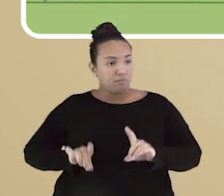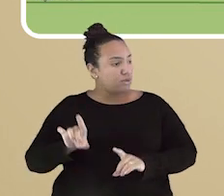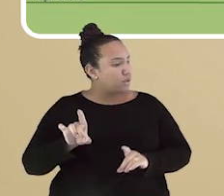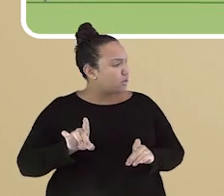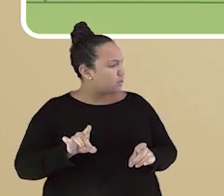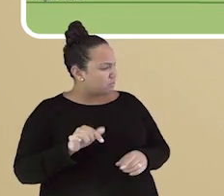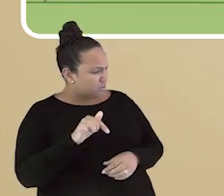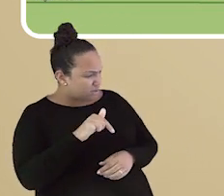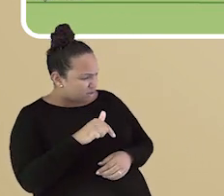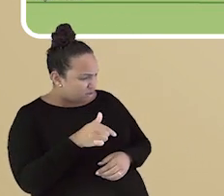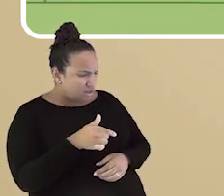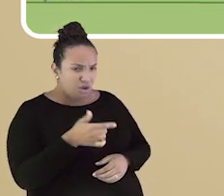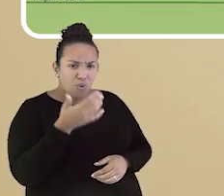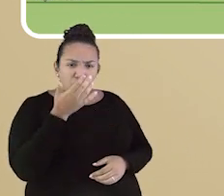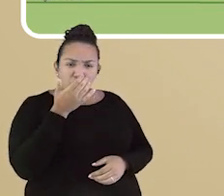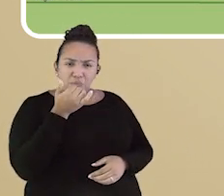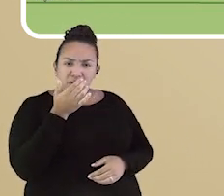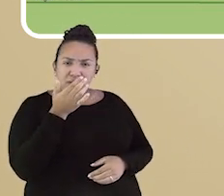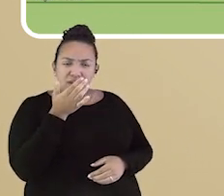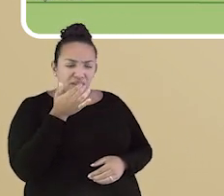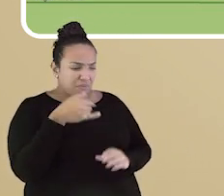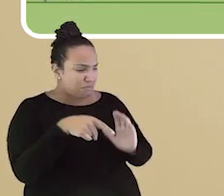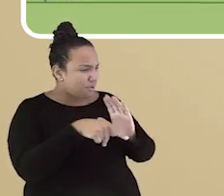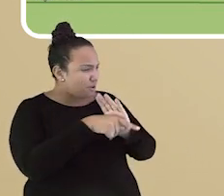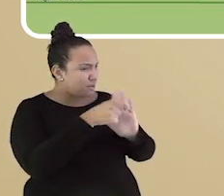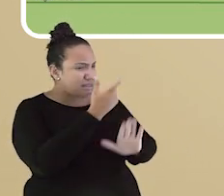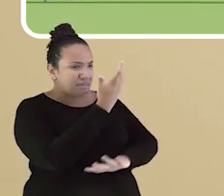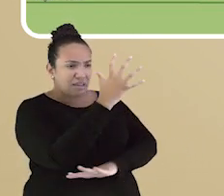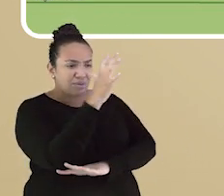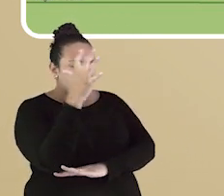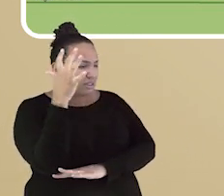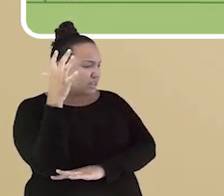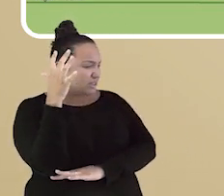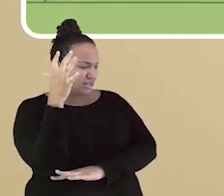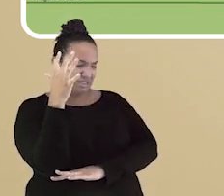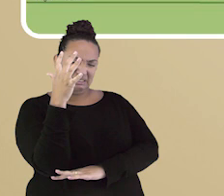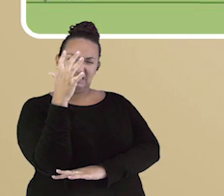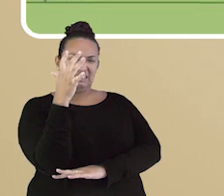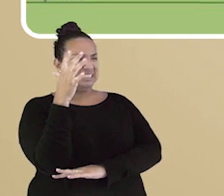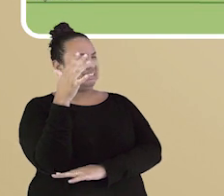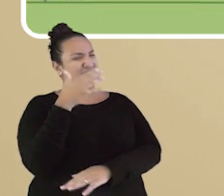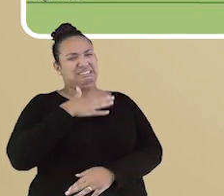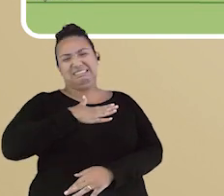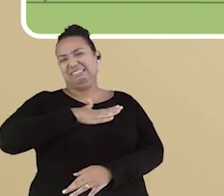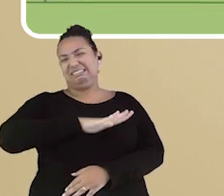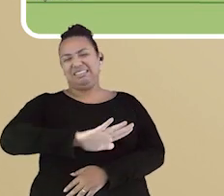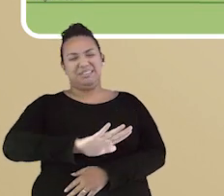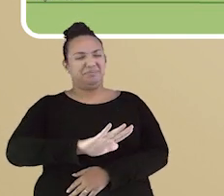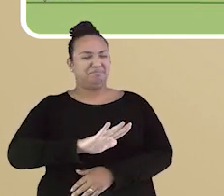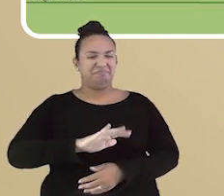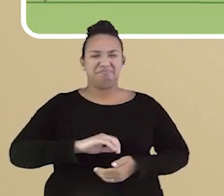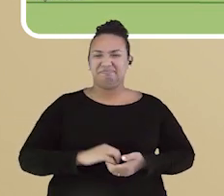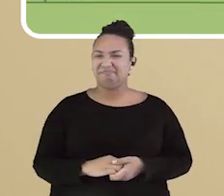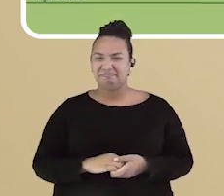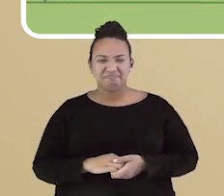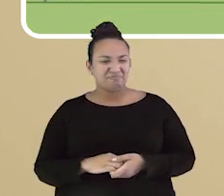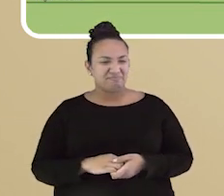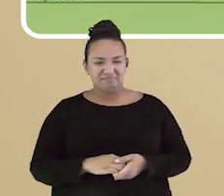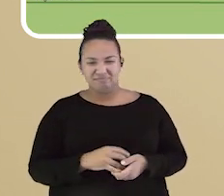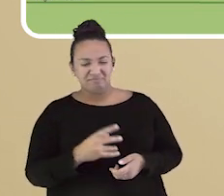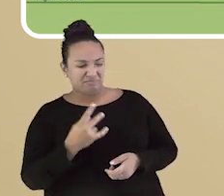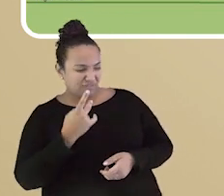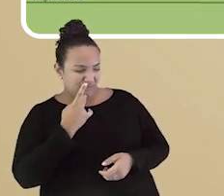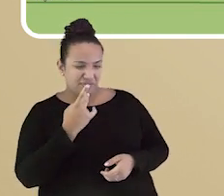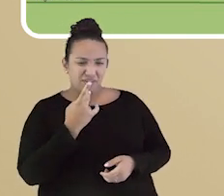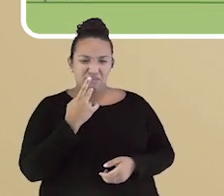pratos leves, feitos com elementos naturais, e não gostou da sopa. Ele falava o tempo todo de como a vida